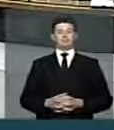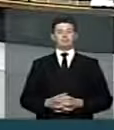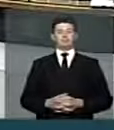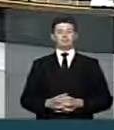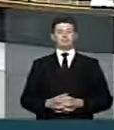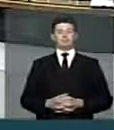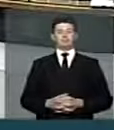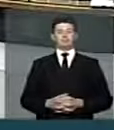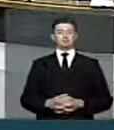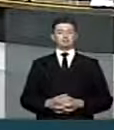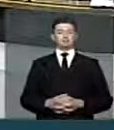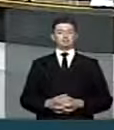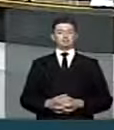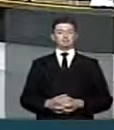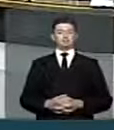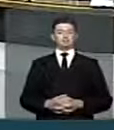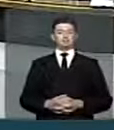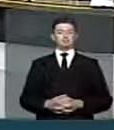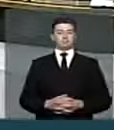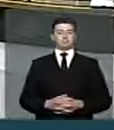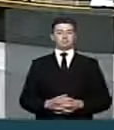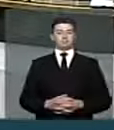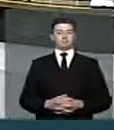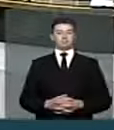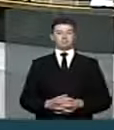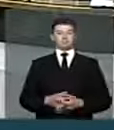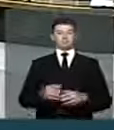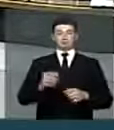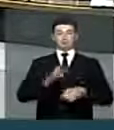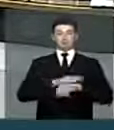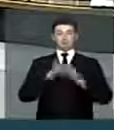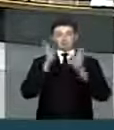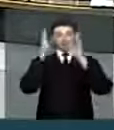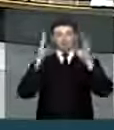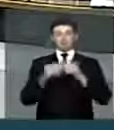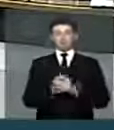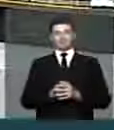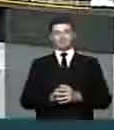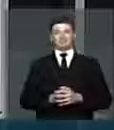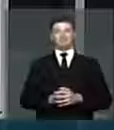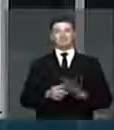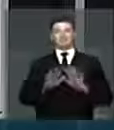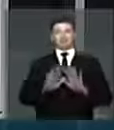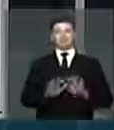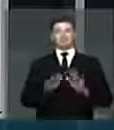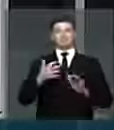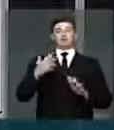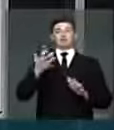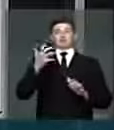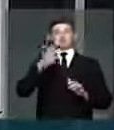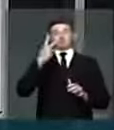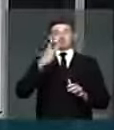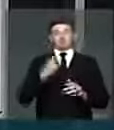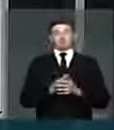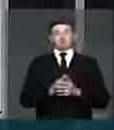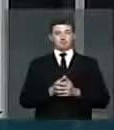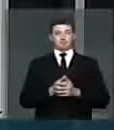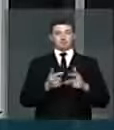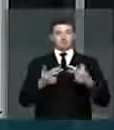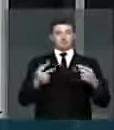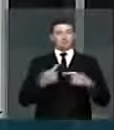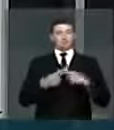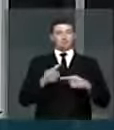Um minuto? Que passou rápido, hein? Puxa vida. Mas então eu queria dizer essas coisas, porque acho